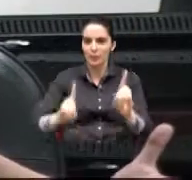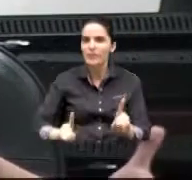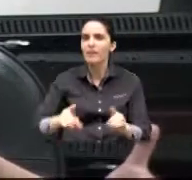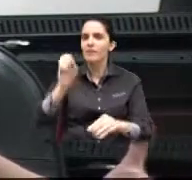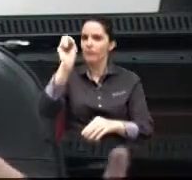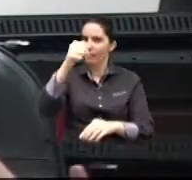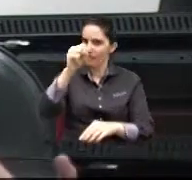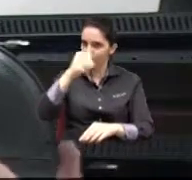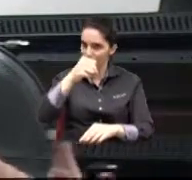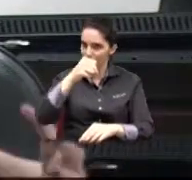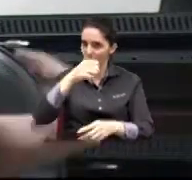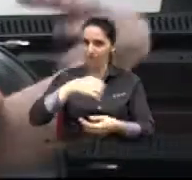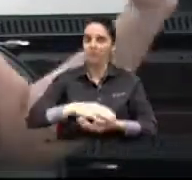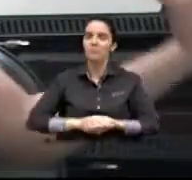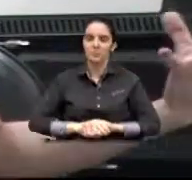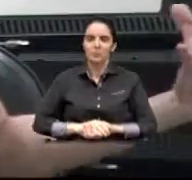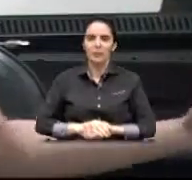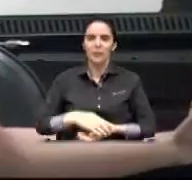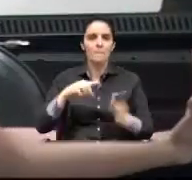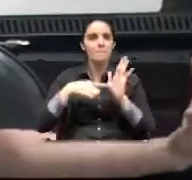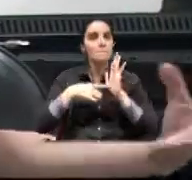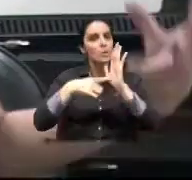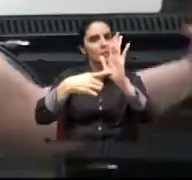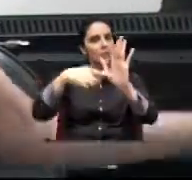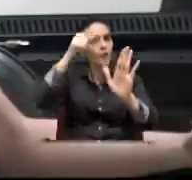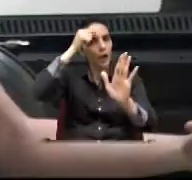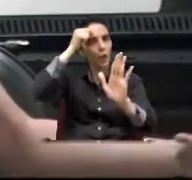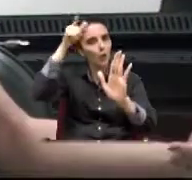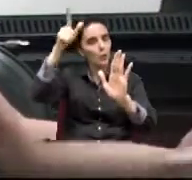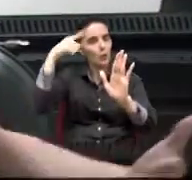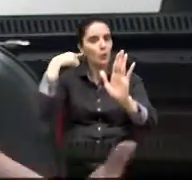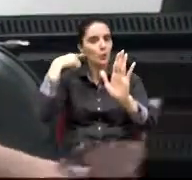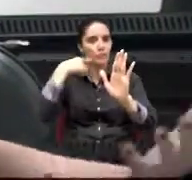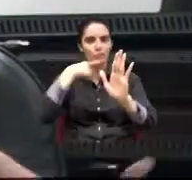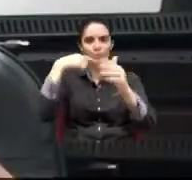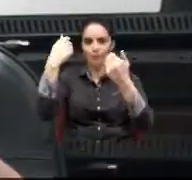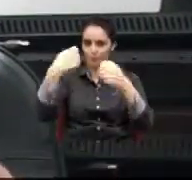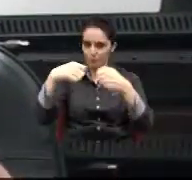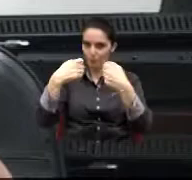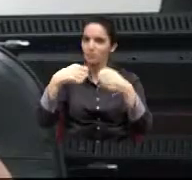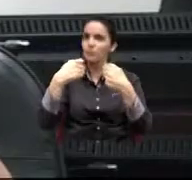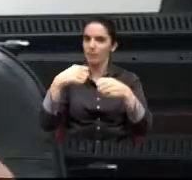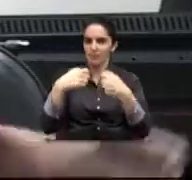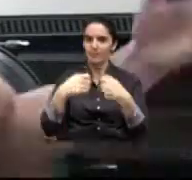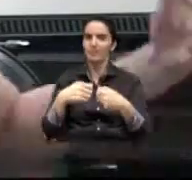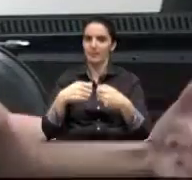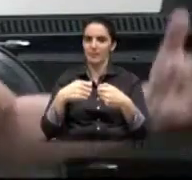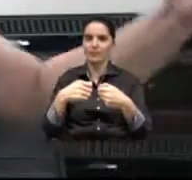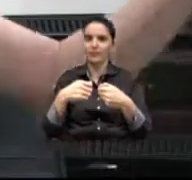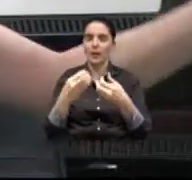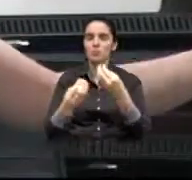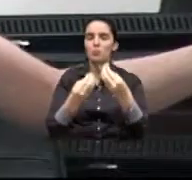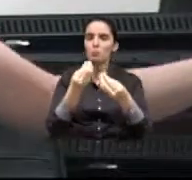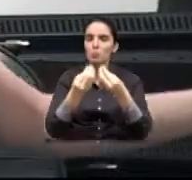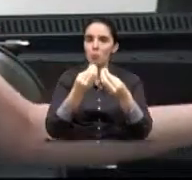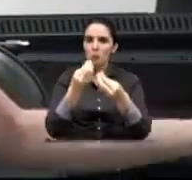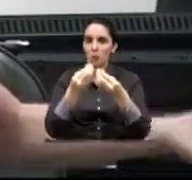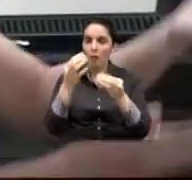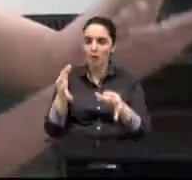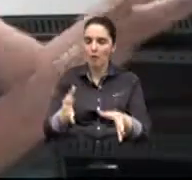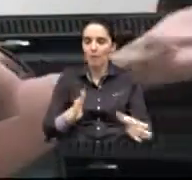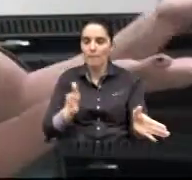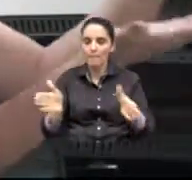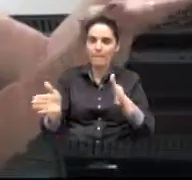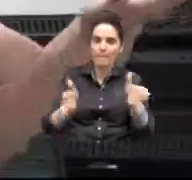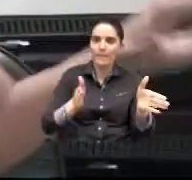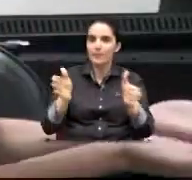cultura das pessoas, vai mostrando o que é lidar com esse tipo de deficiência e os mecanismos de acessibilidade